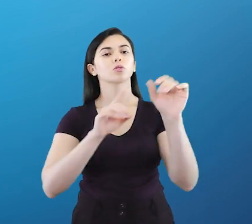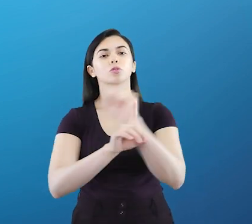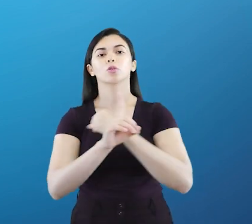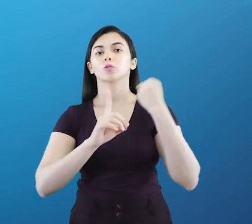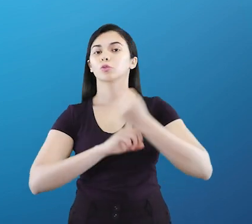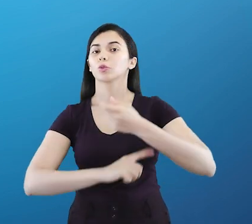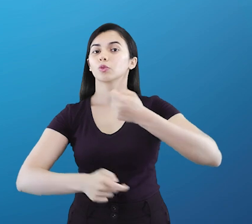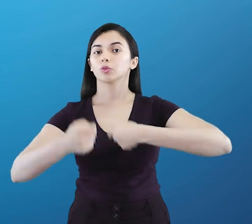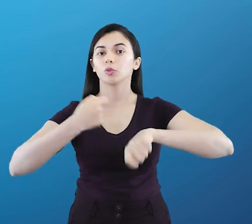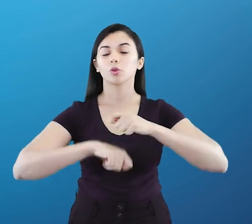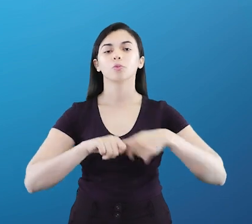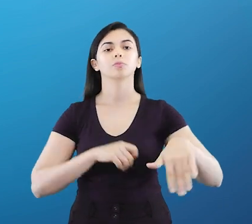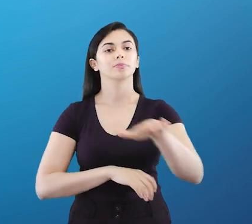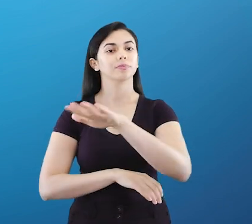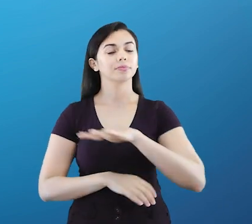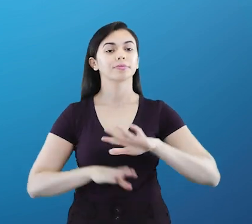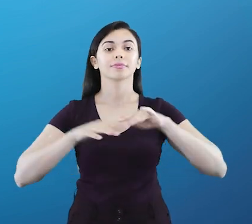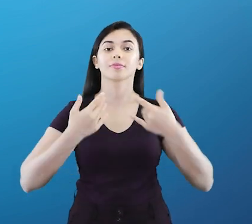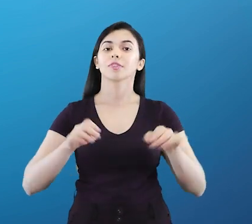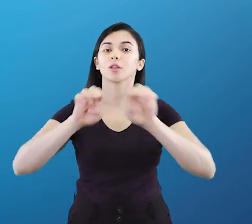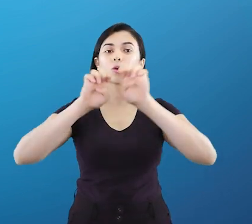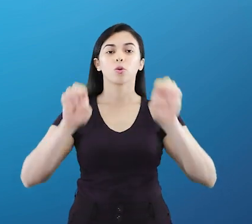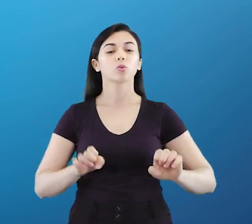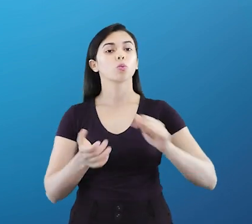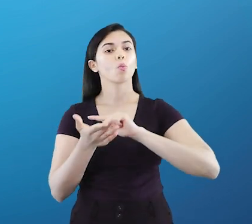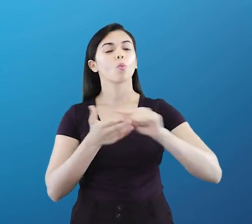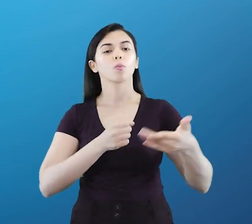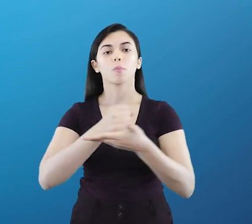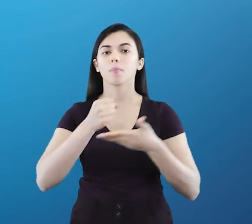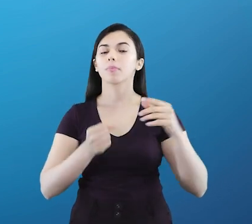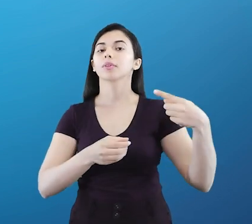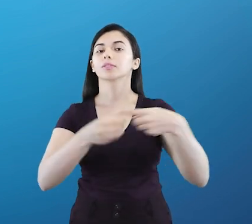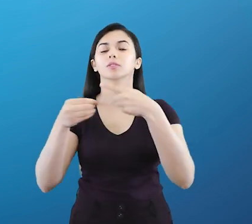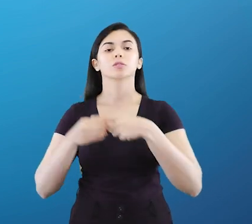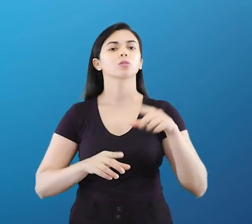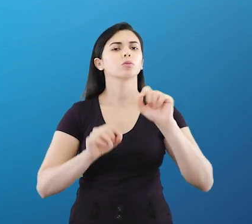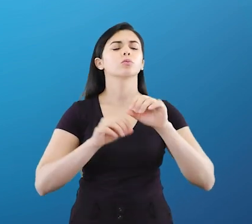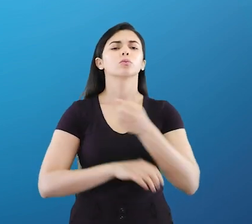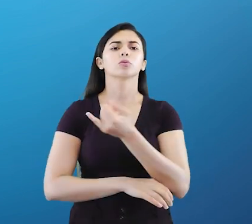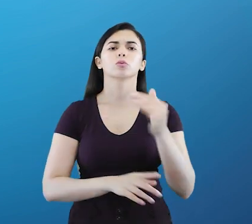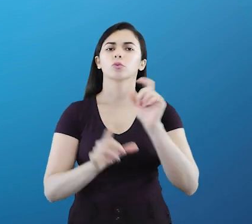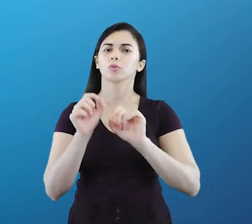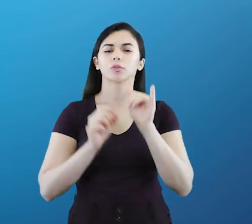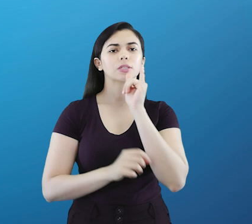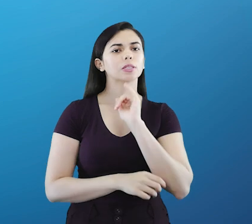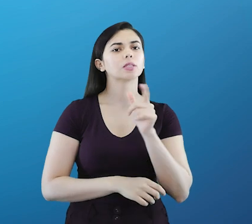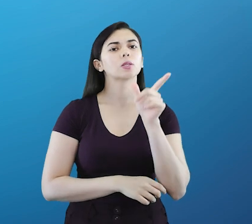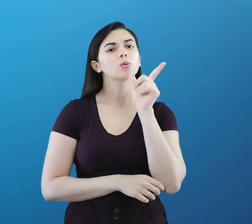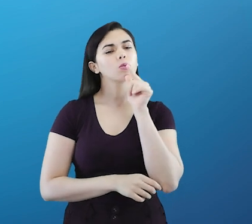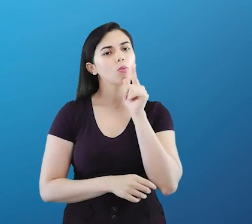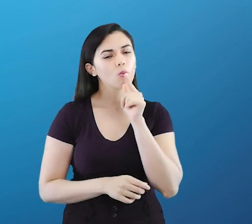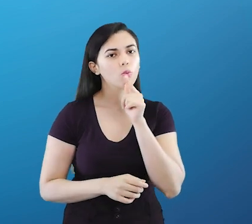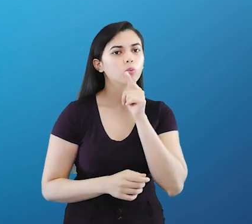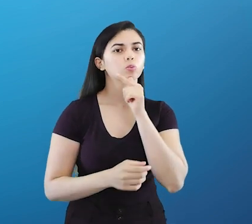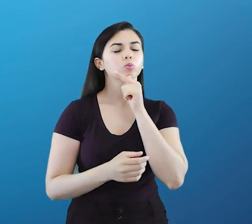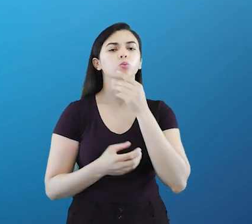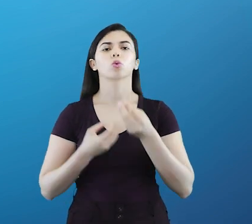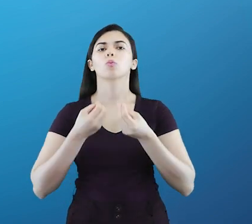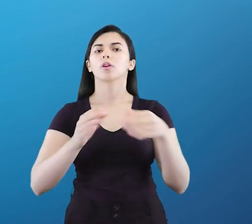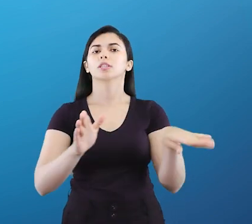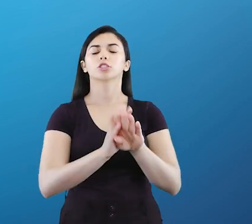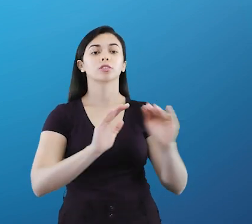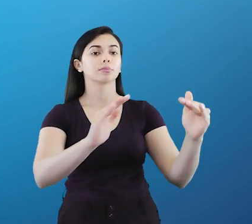socioeconômico da região. Então, saneamento básico são alguns aspectos e serviços que abrangem o abastecimento de água, não é só